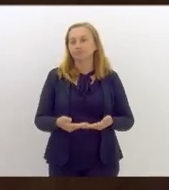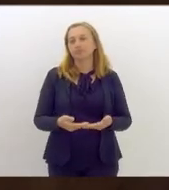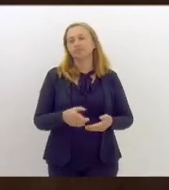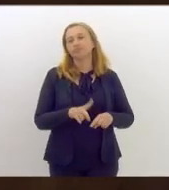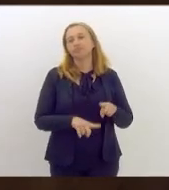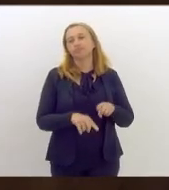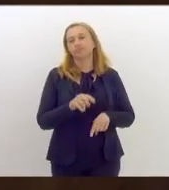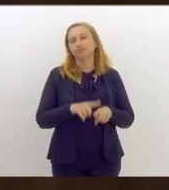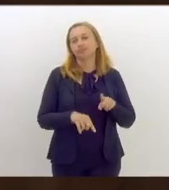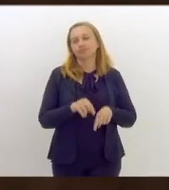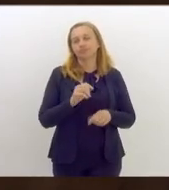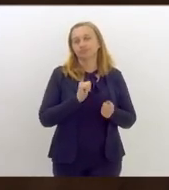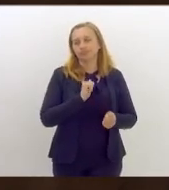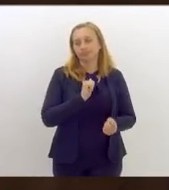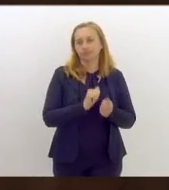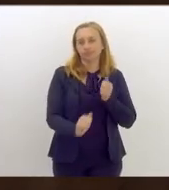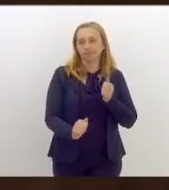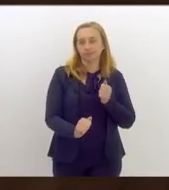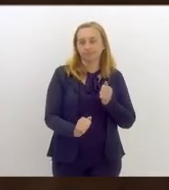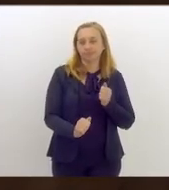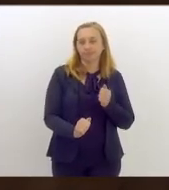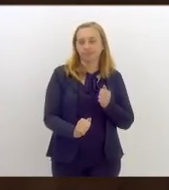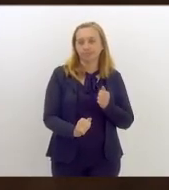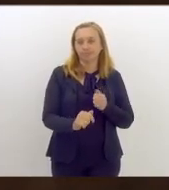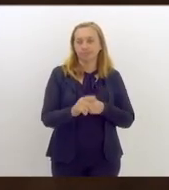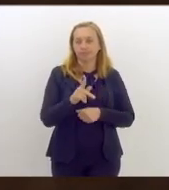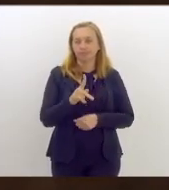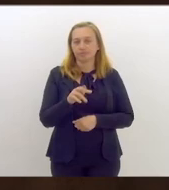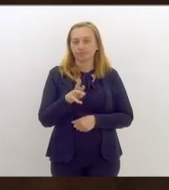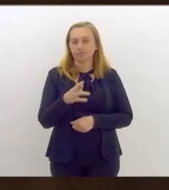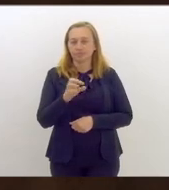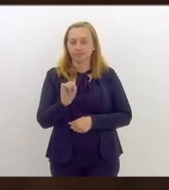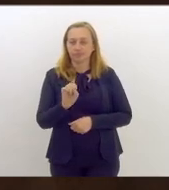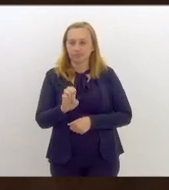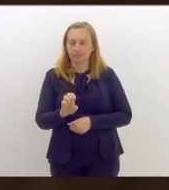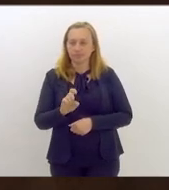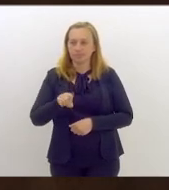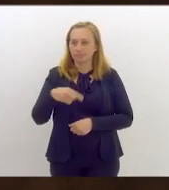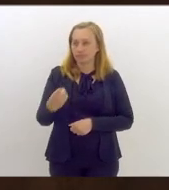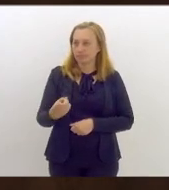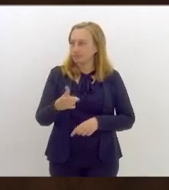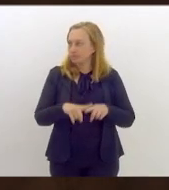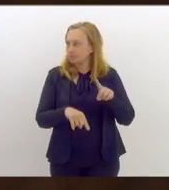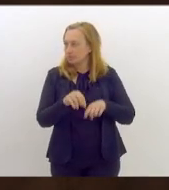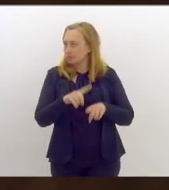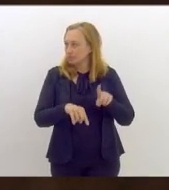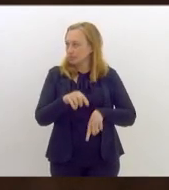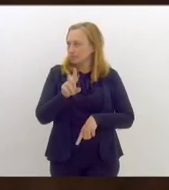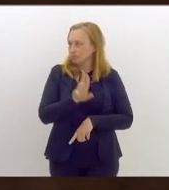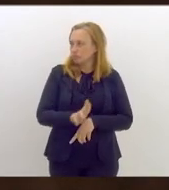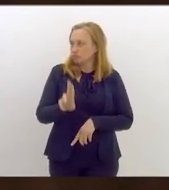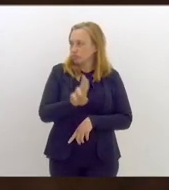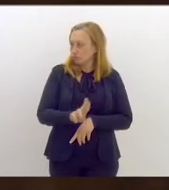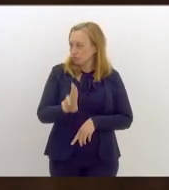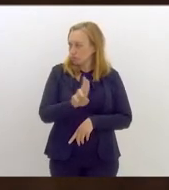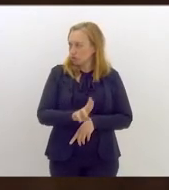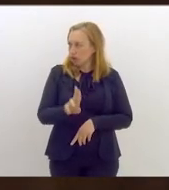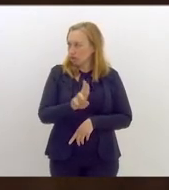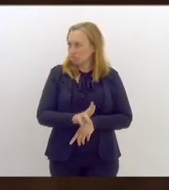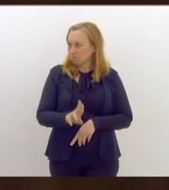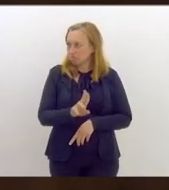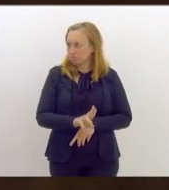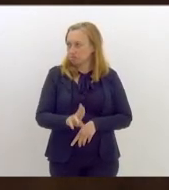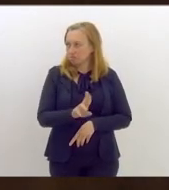esportivo, órteses e próteses e outros insumos ou equipamentos usados pelo Comitê